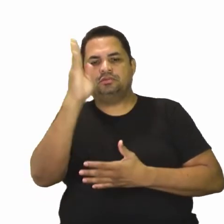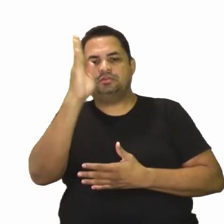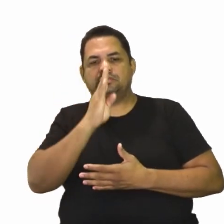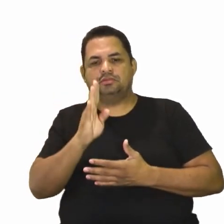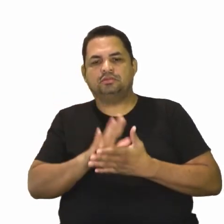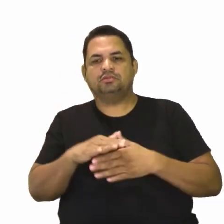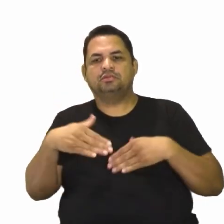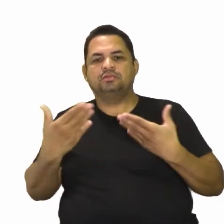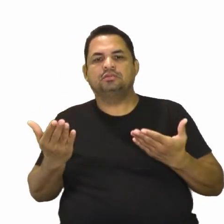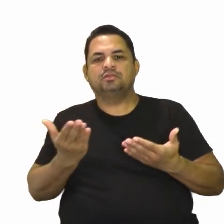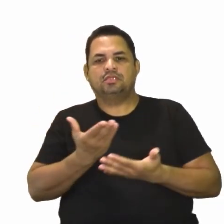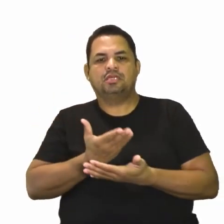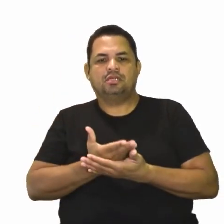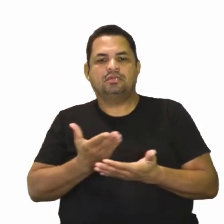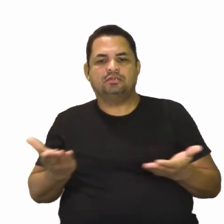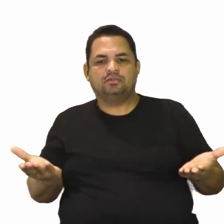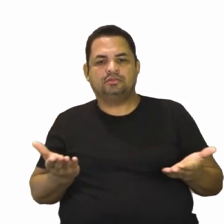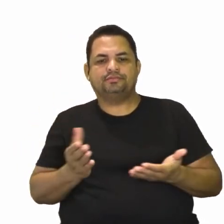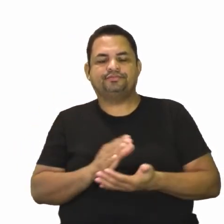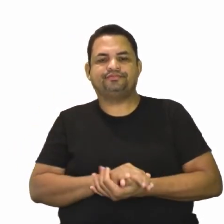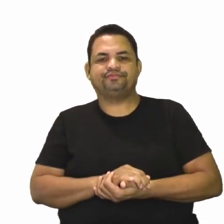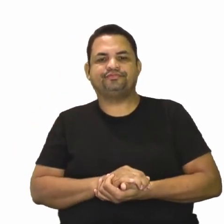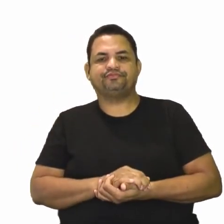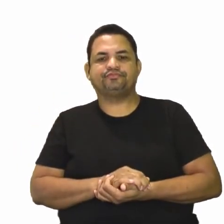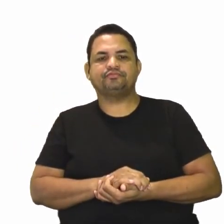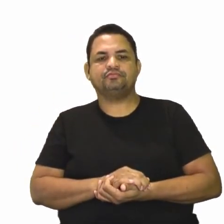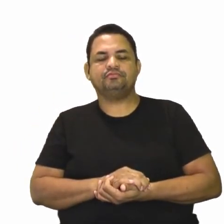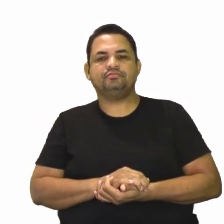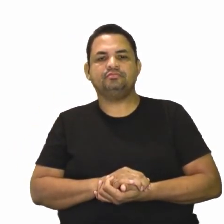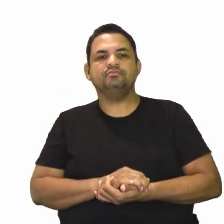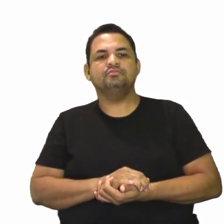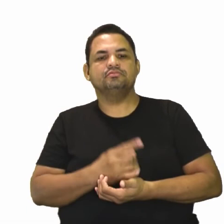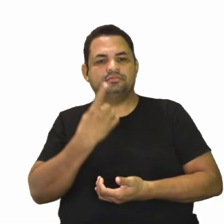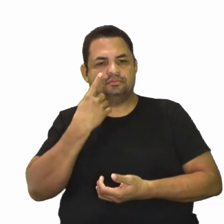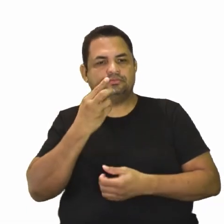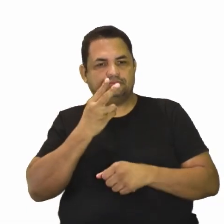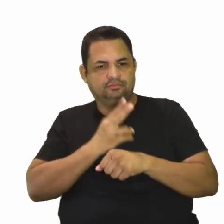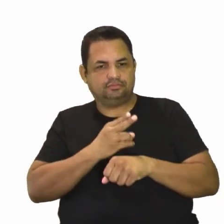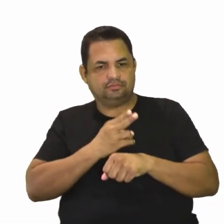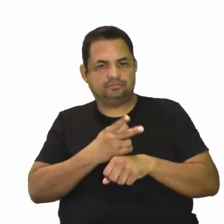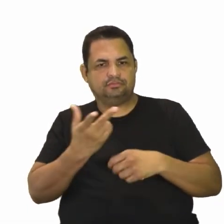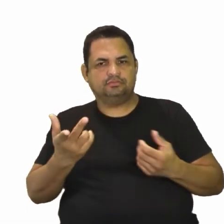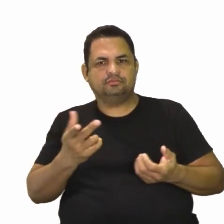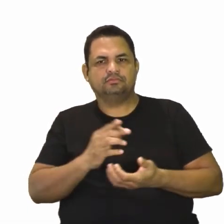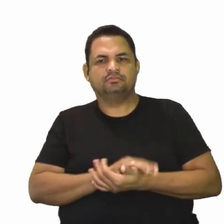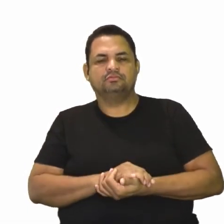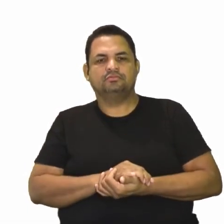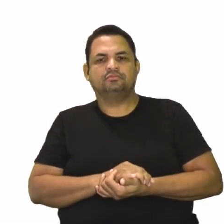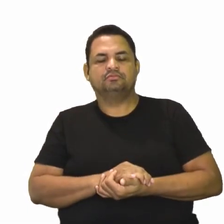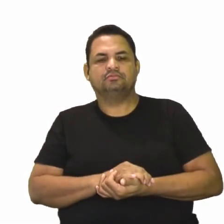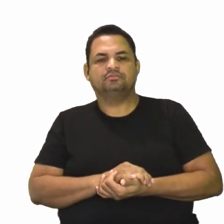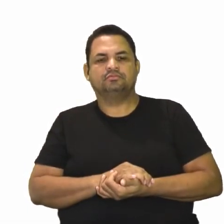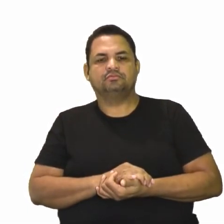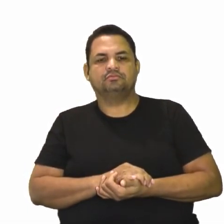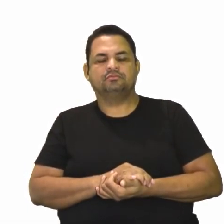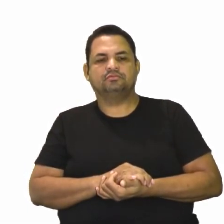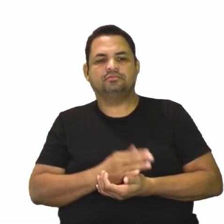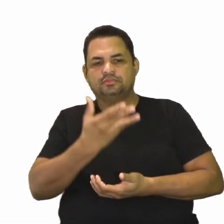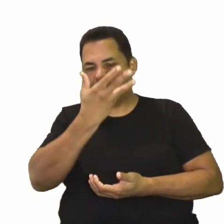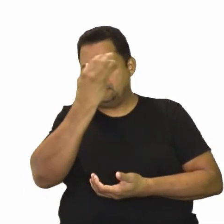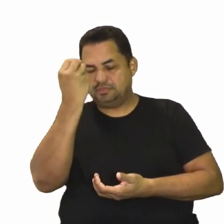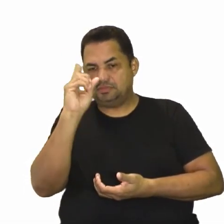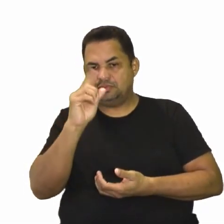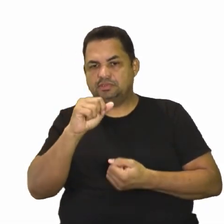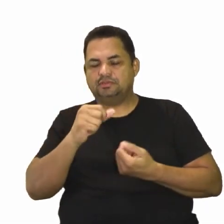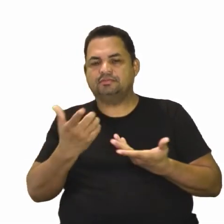Desculpa, a próxima aula não, para essa aula. Memória da Ditadura no Brasil. Assista esse documentário. Vocês vão gostar. Não esqueça de